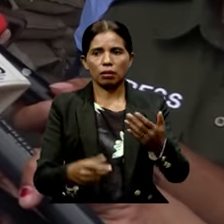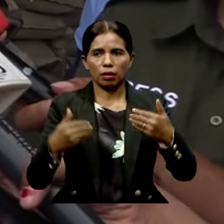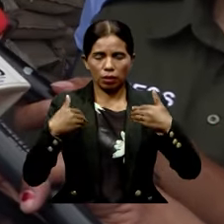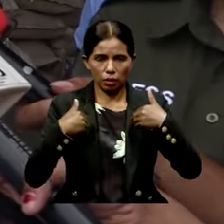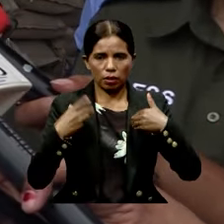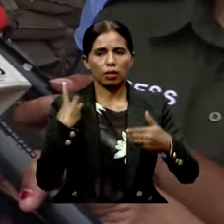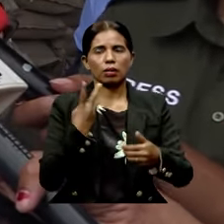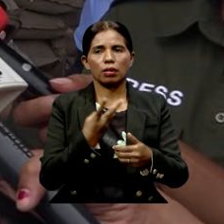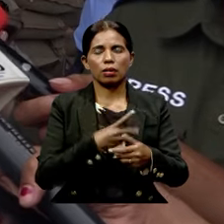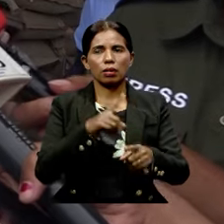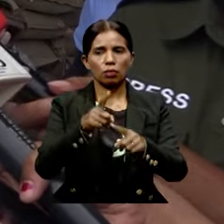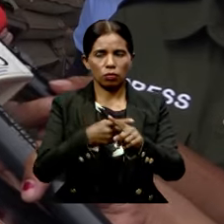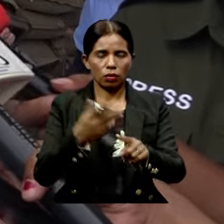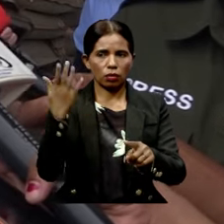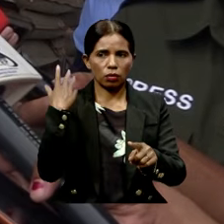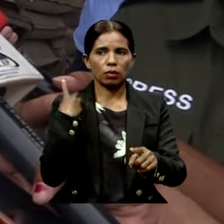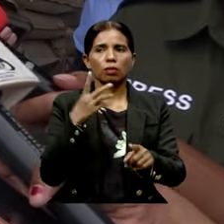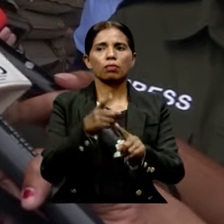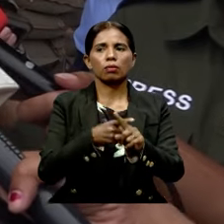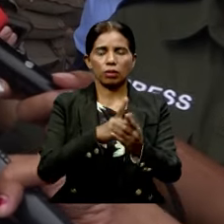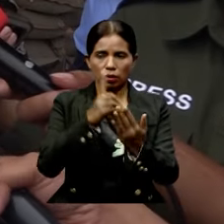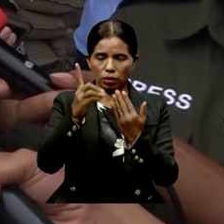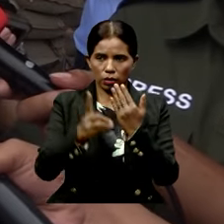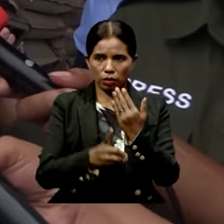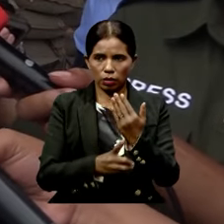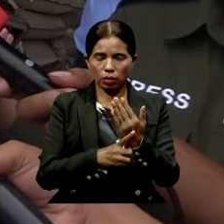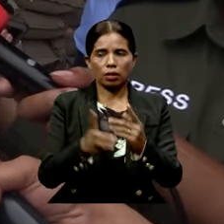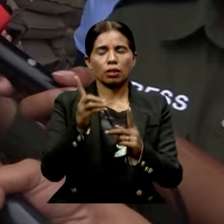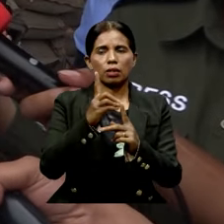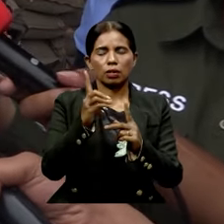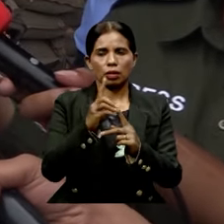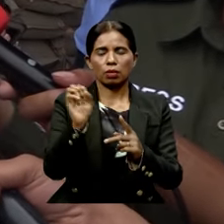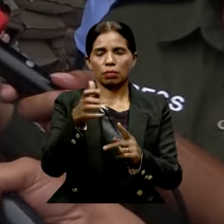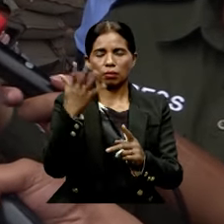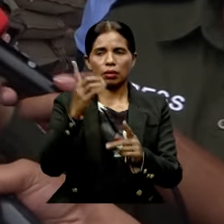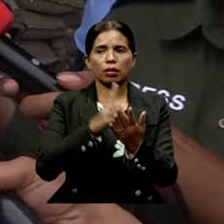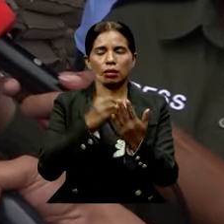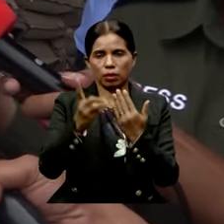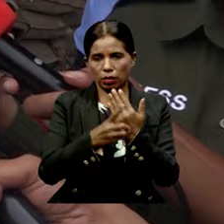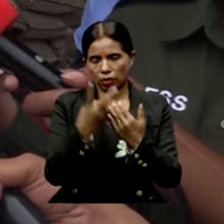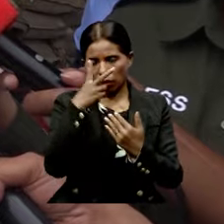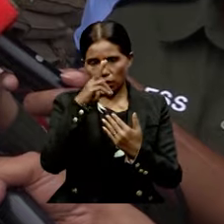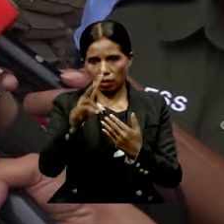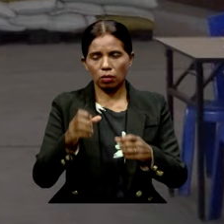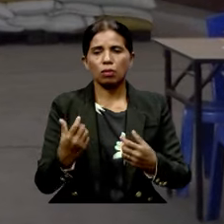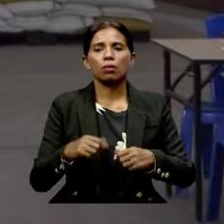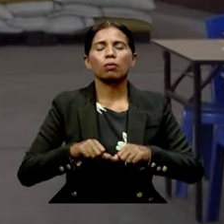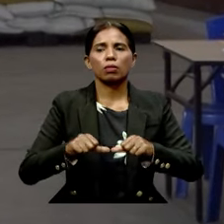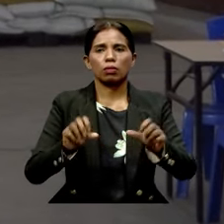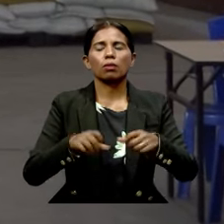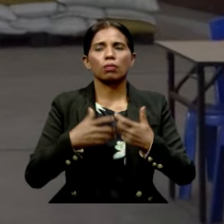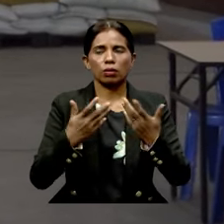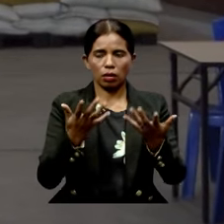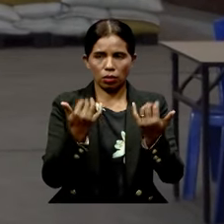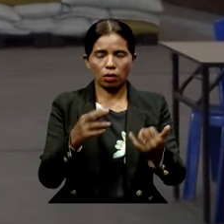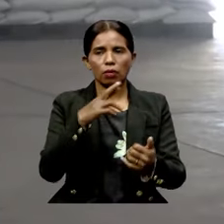iha fulan hera liba le liu ha dezembro dia 15 até de dezembro né depois itare medidas para atu continuar ensa. Horas de